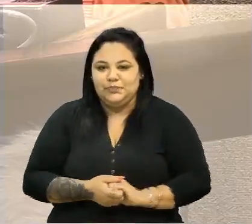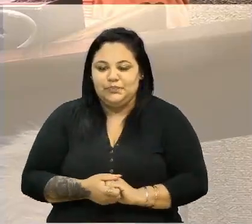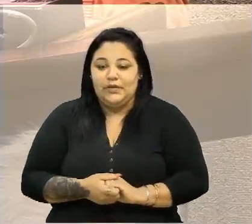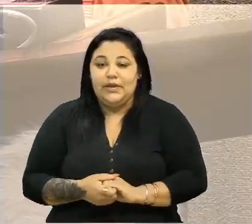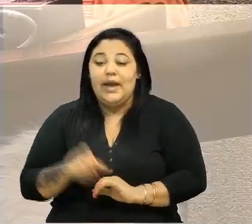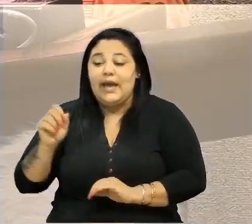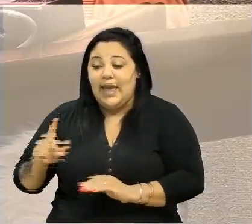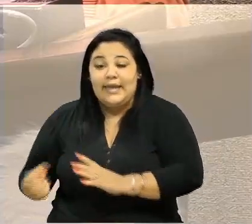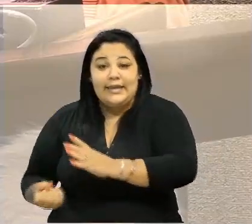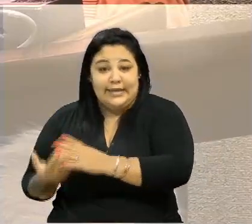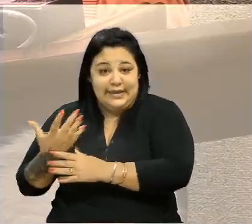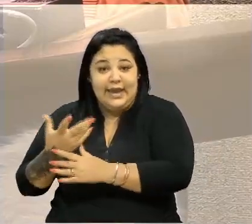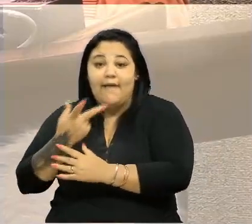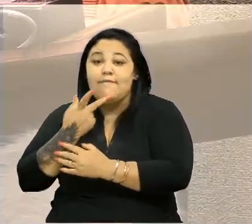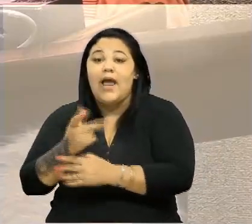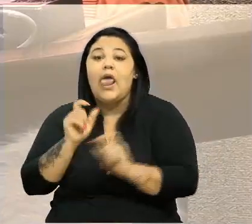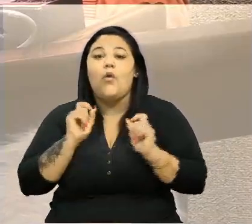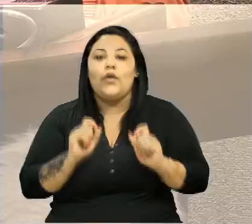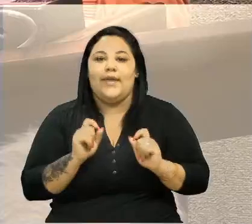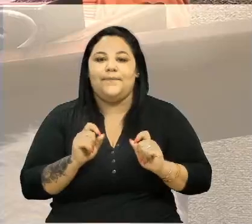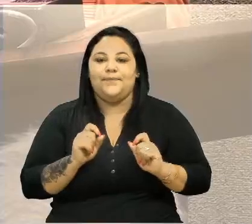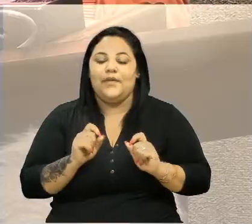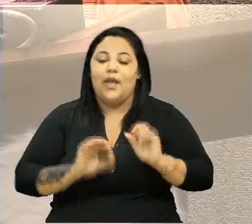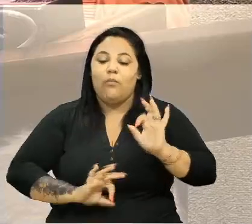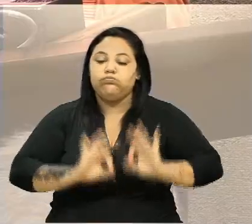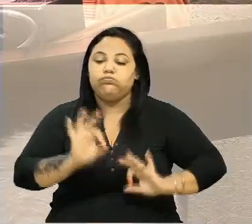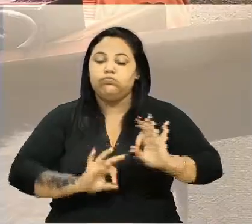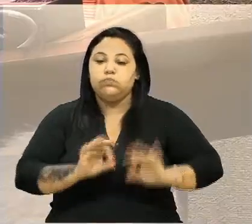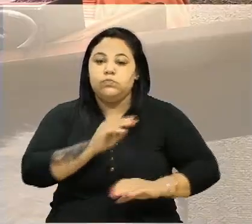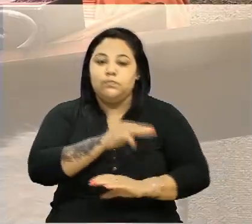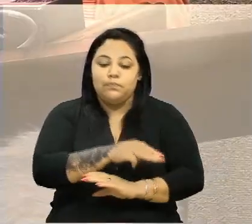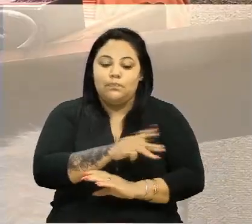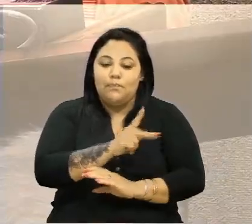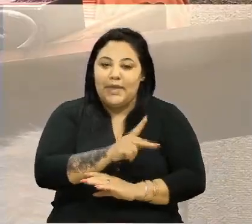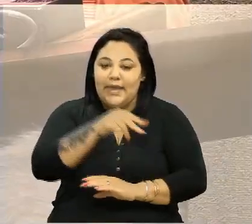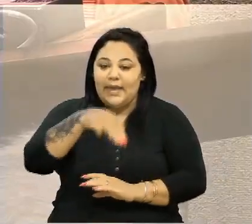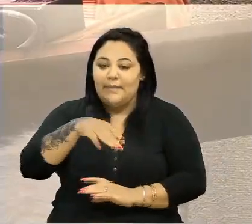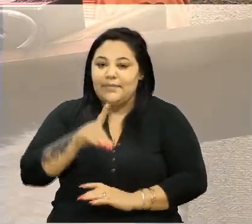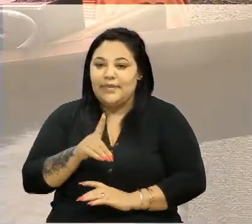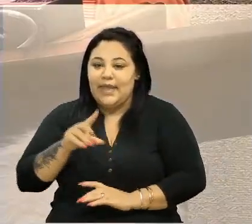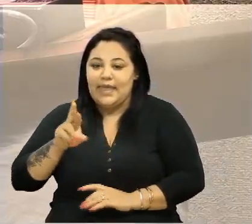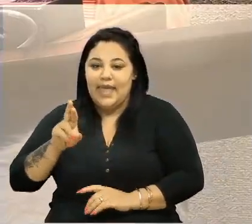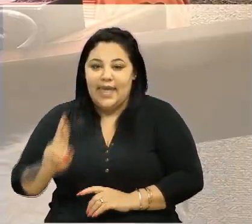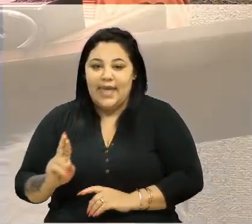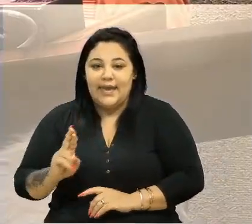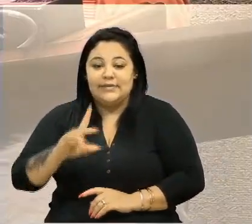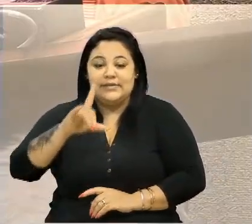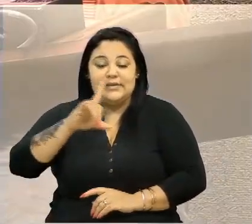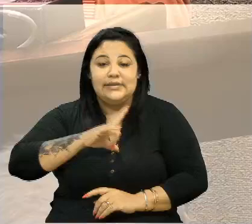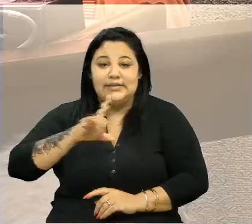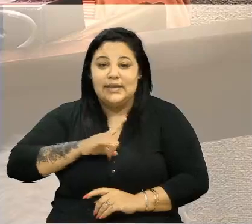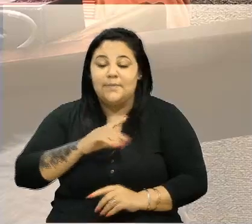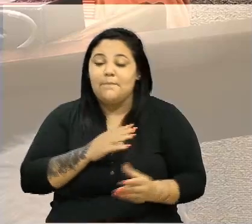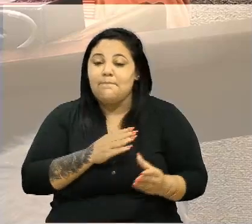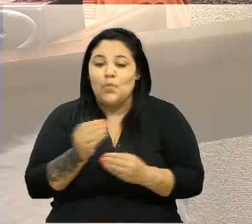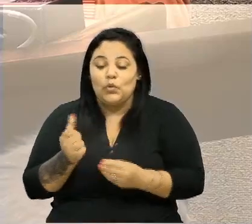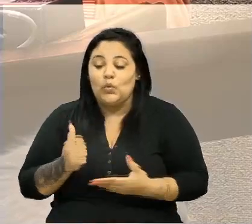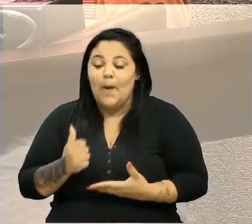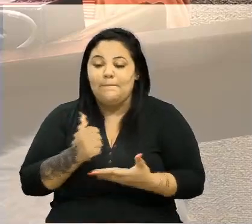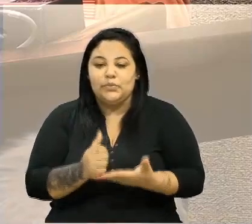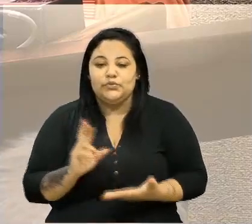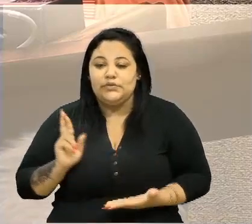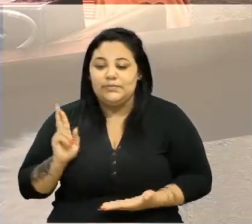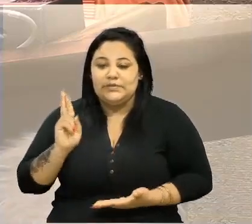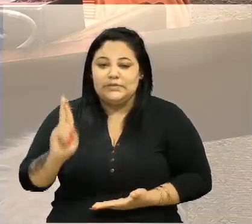autor informa que a elaboração do PMDR contou com ampla colaboração de